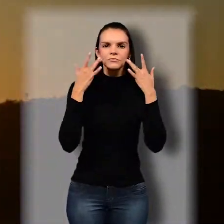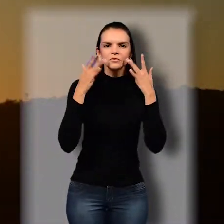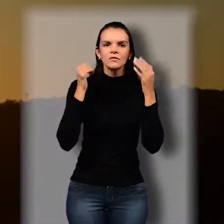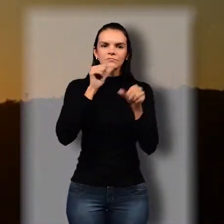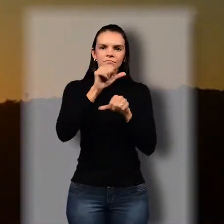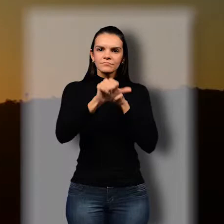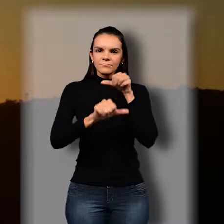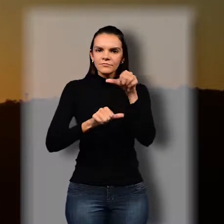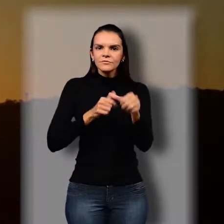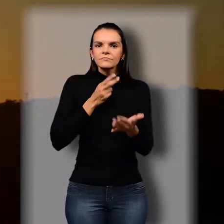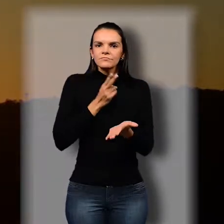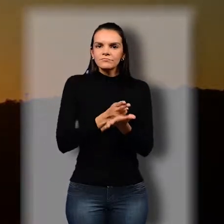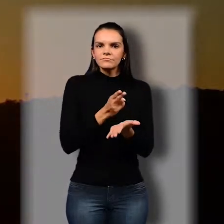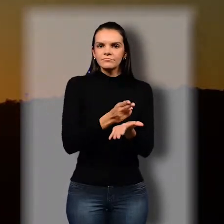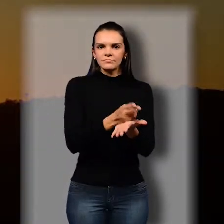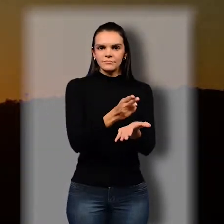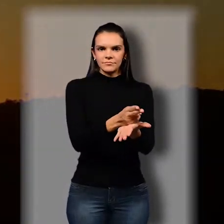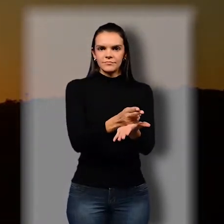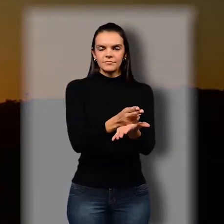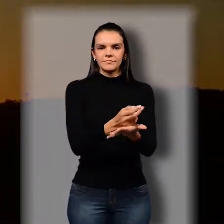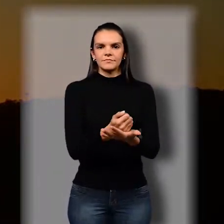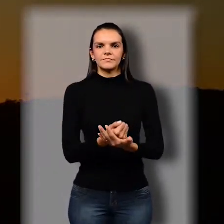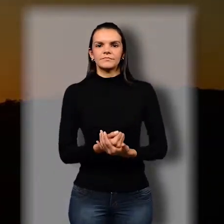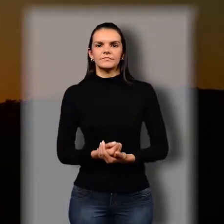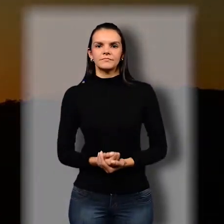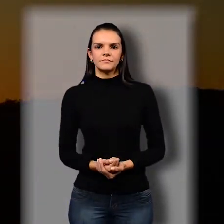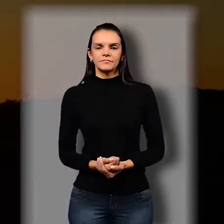a cada dia.